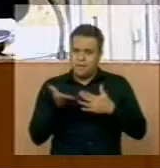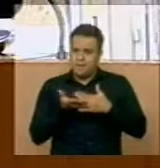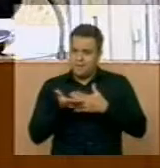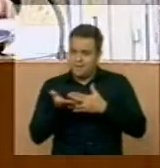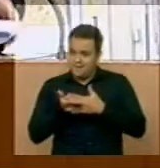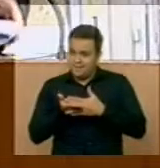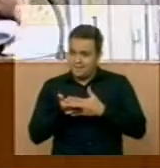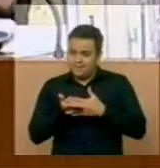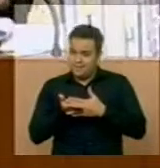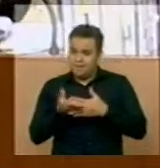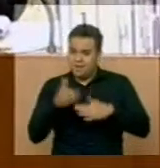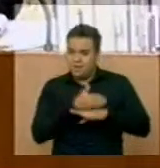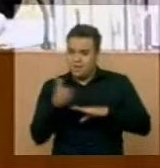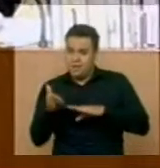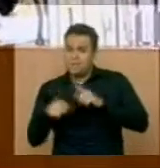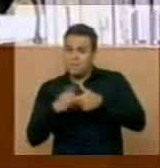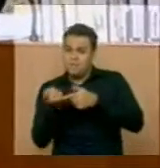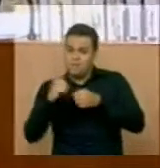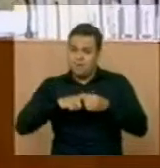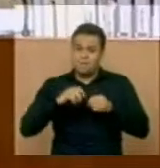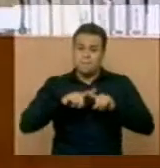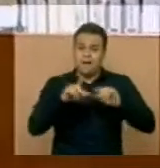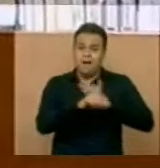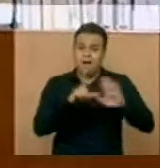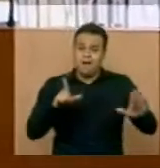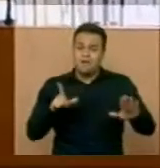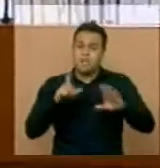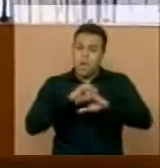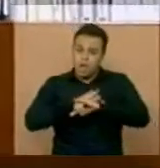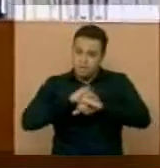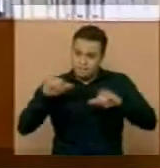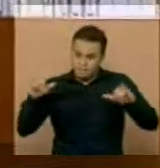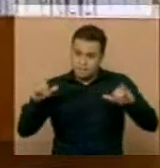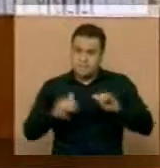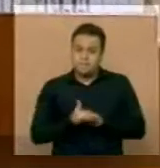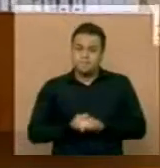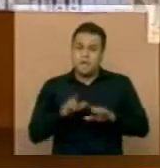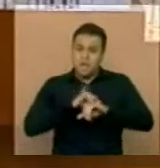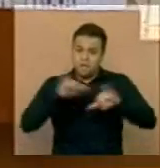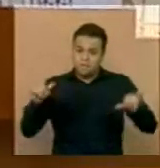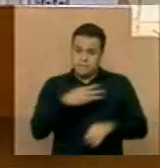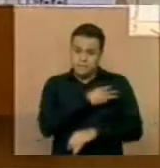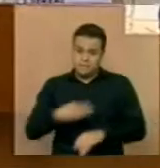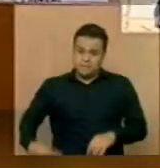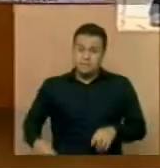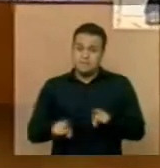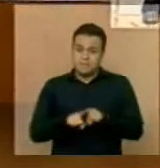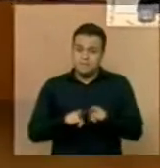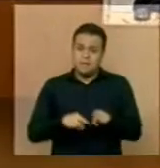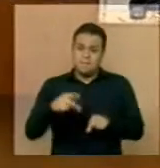no período regimental e volto. Antes, porém, gostaria de comunicar aos senhores ministros, à senhora